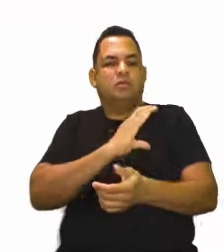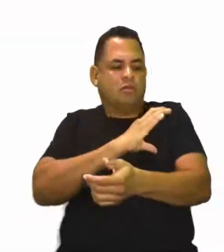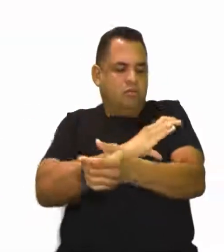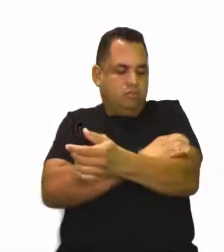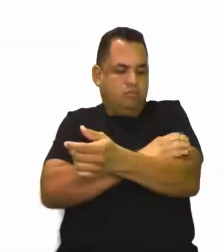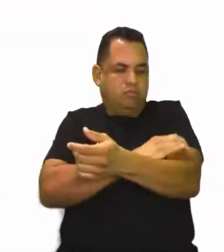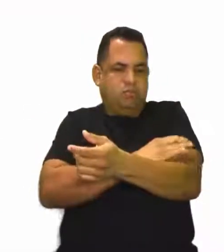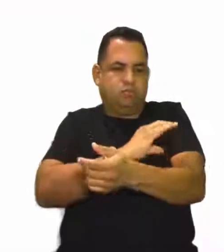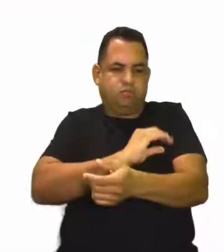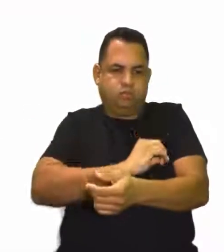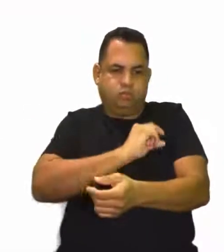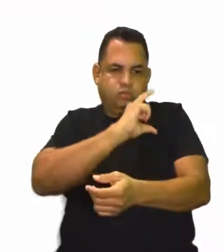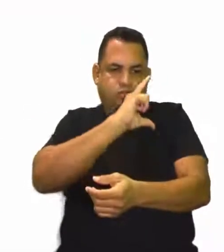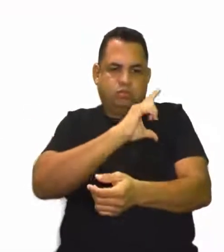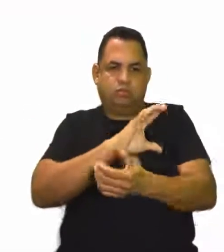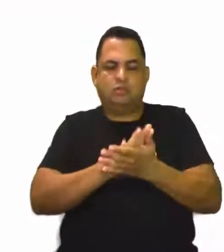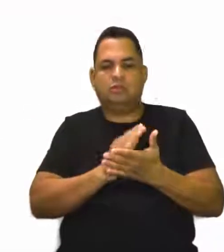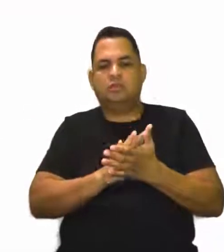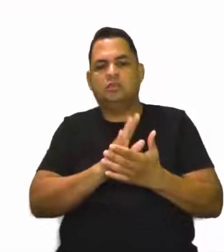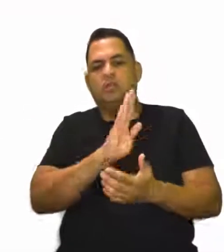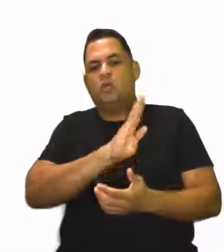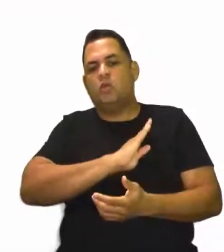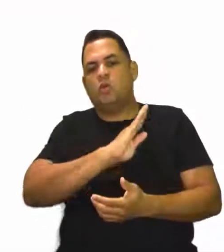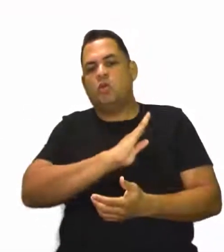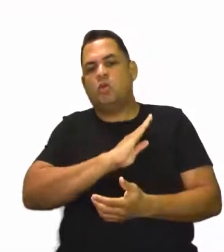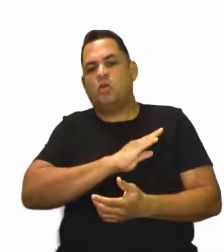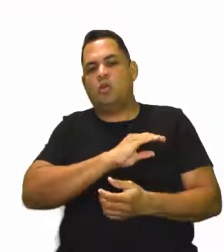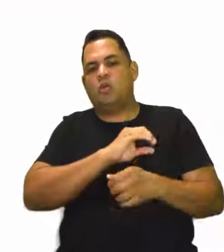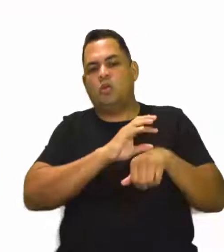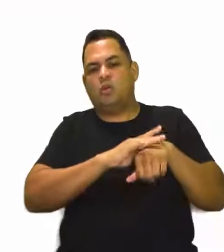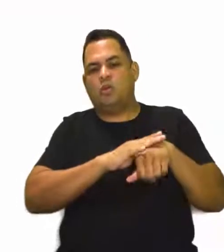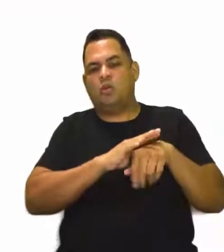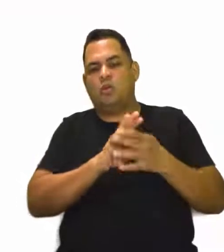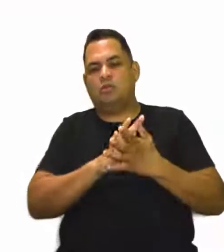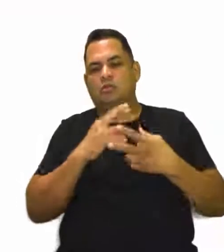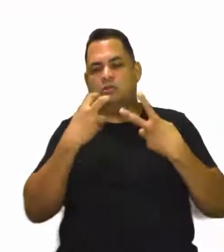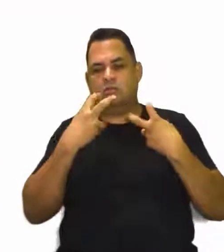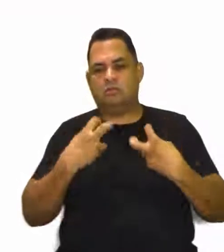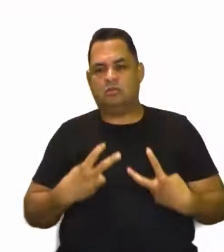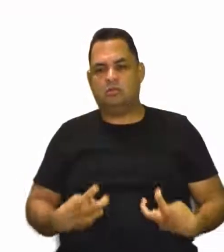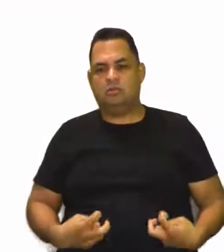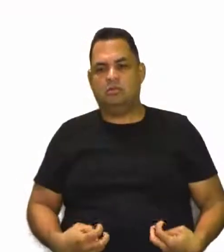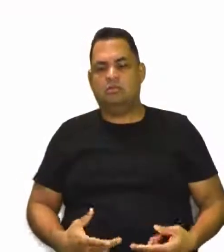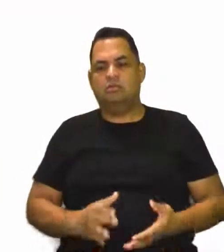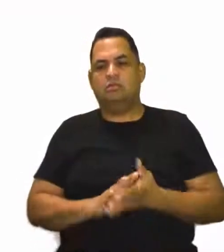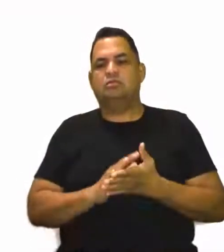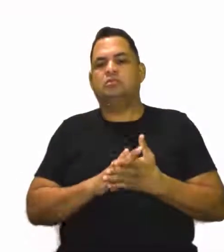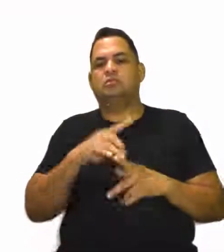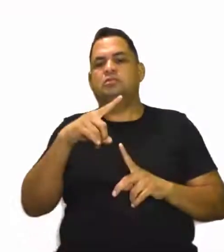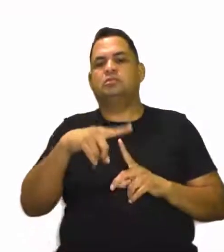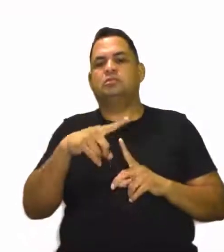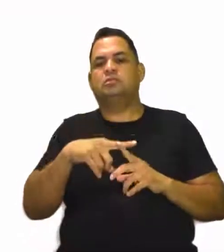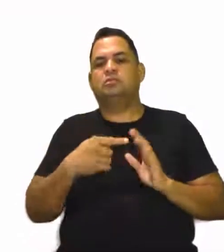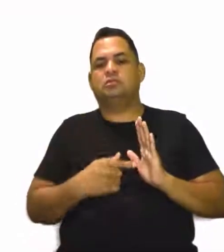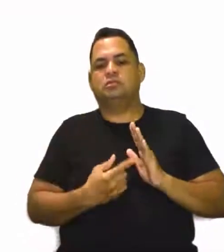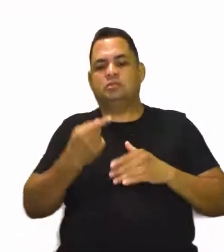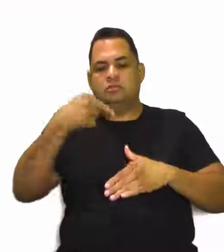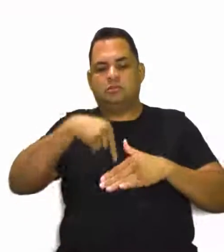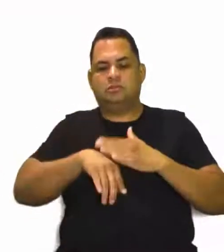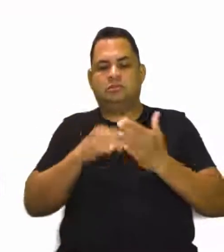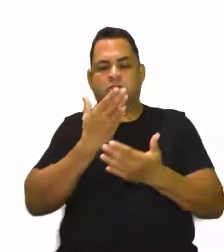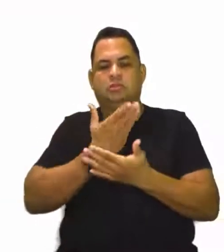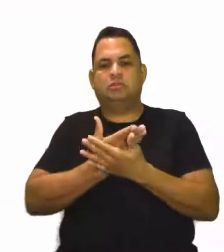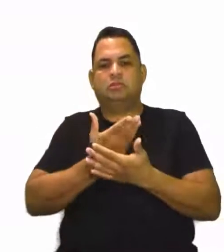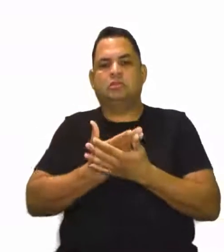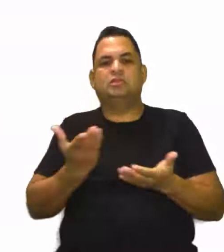hipertensão arterial, as doenças cardiovasculares e o câncer, como os tipos que foram aprofundados na